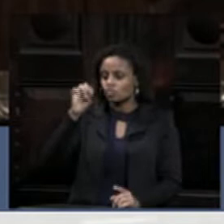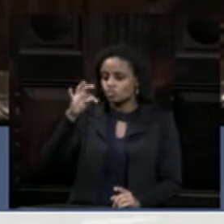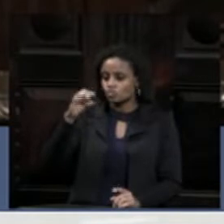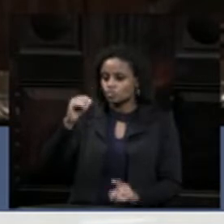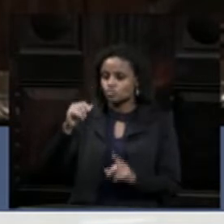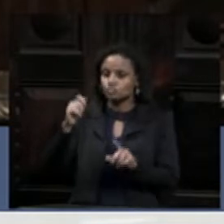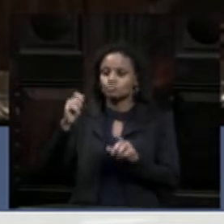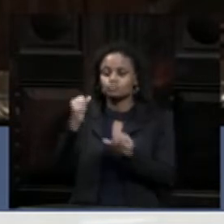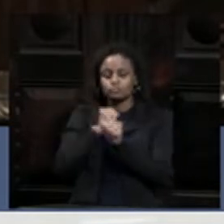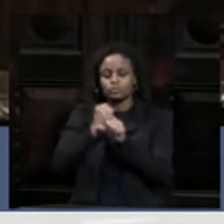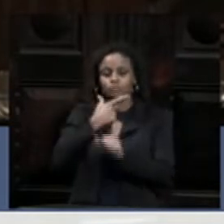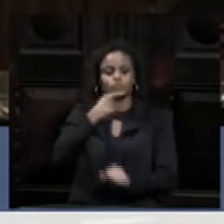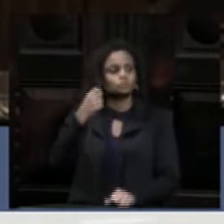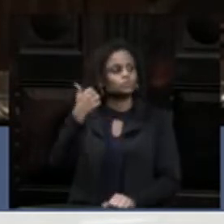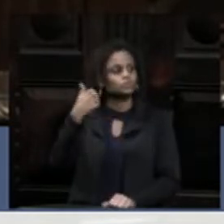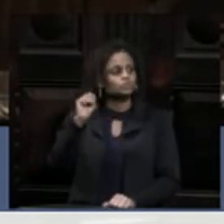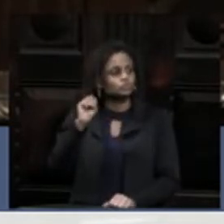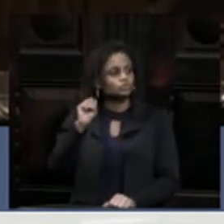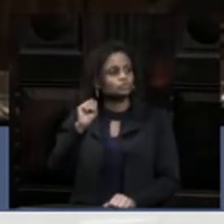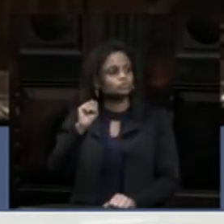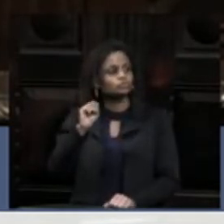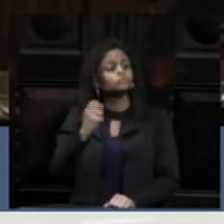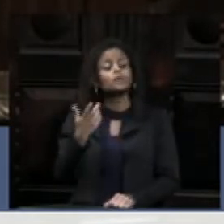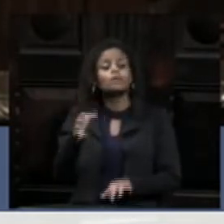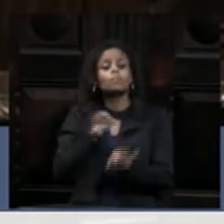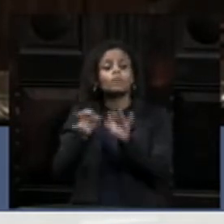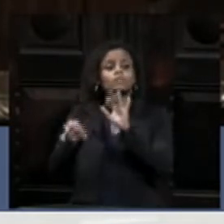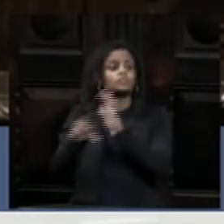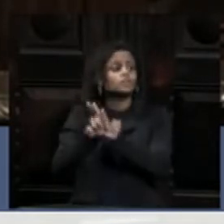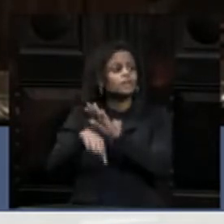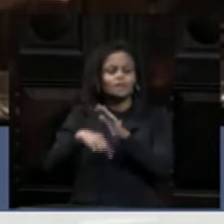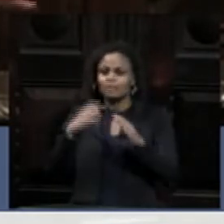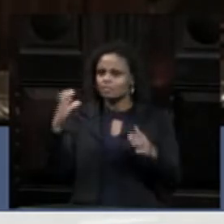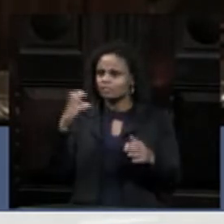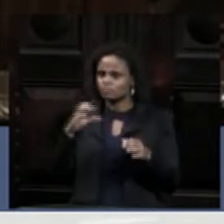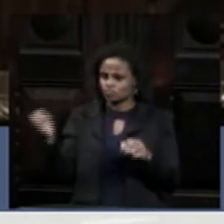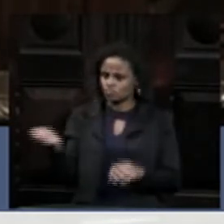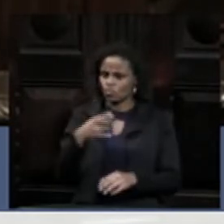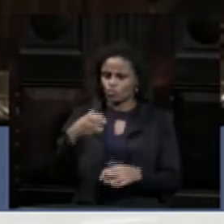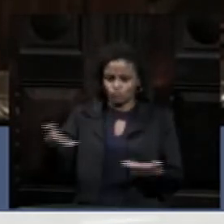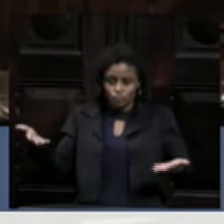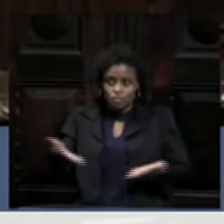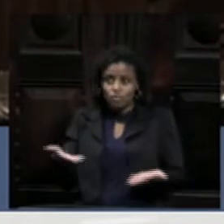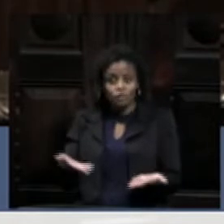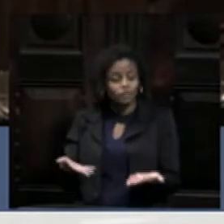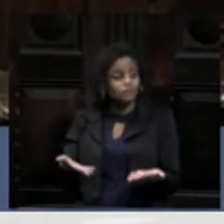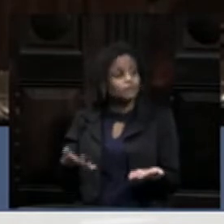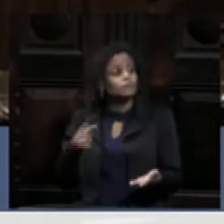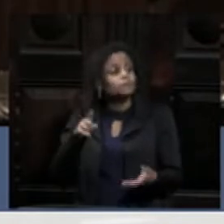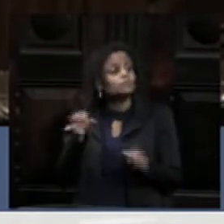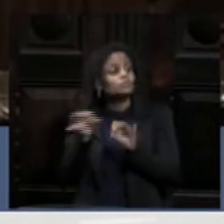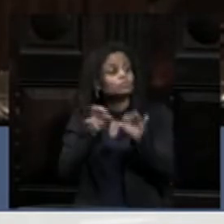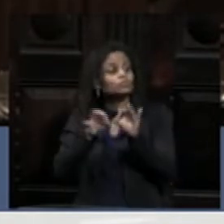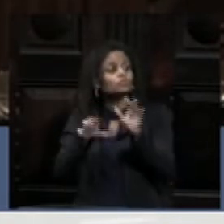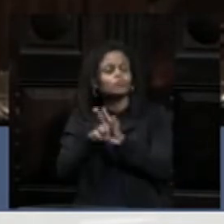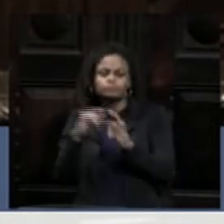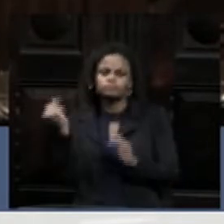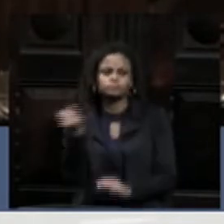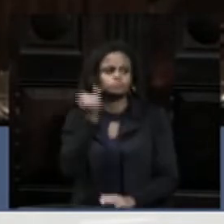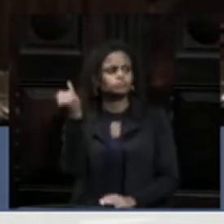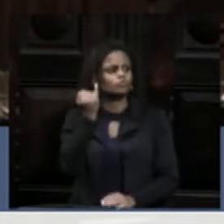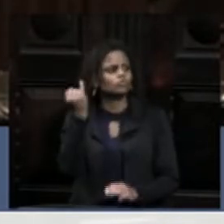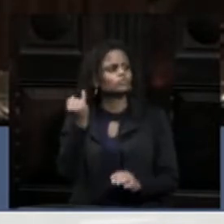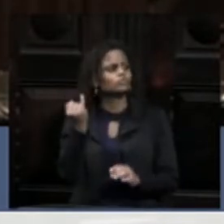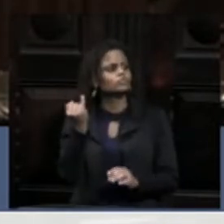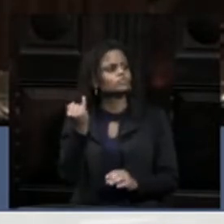um projeto que vem à pauta com menos de 30 dias depois de ser apresentado. Esse projeto seria muito pertinente ter